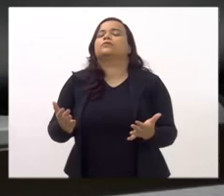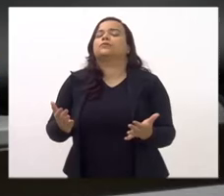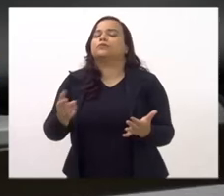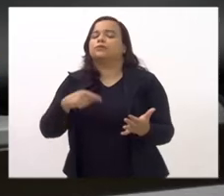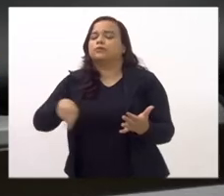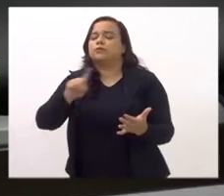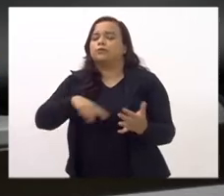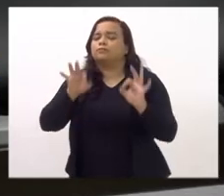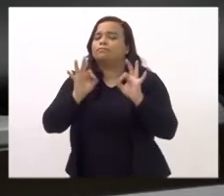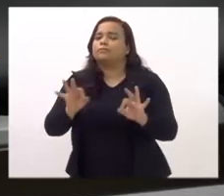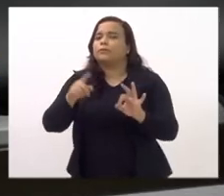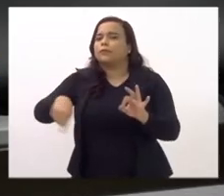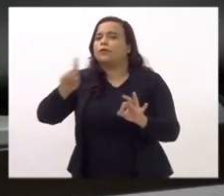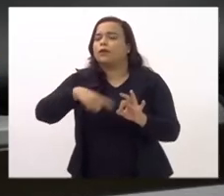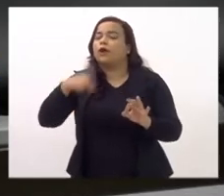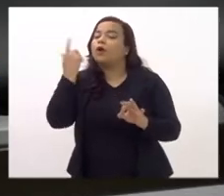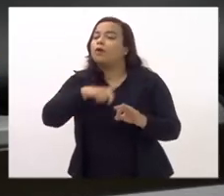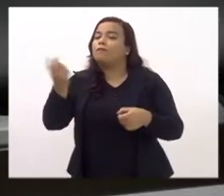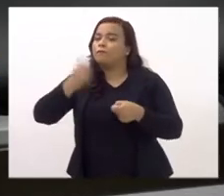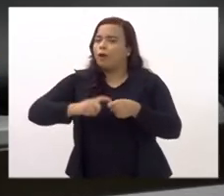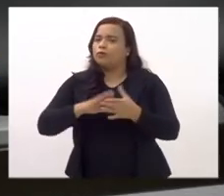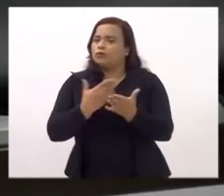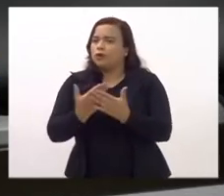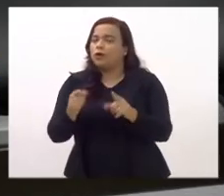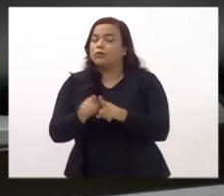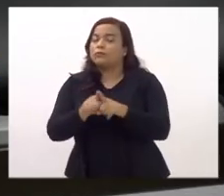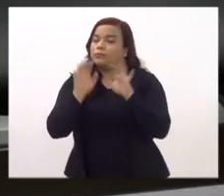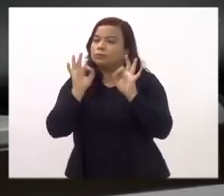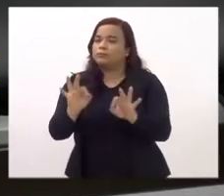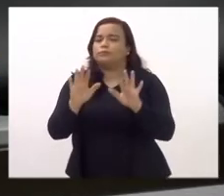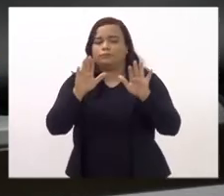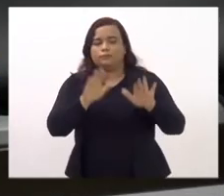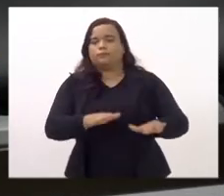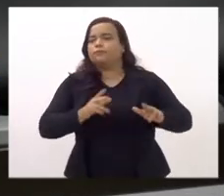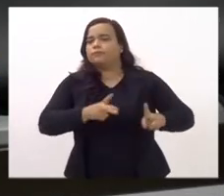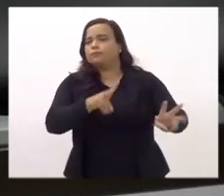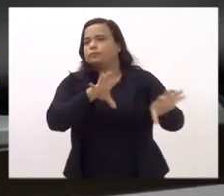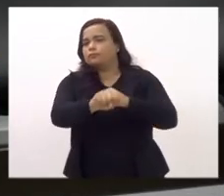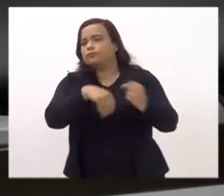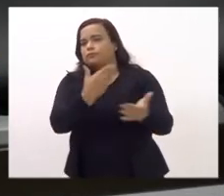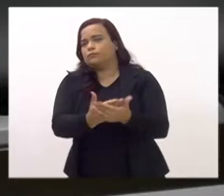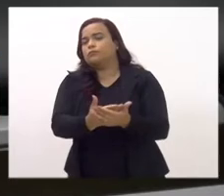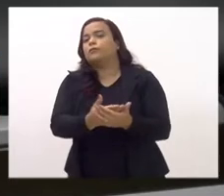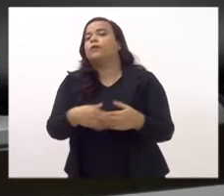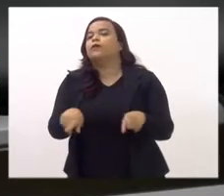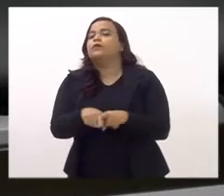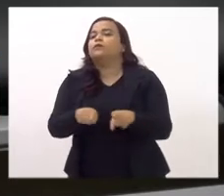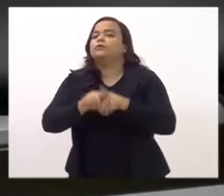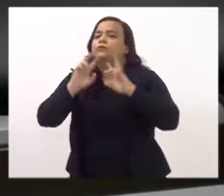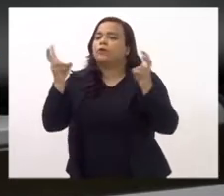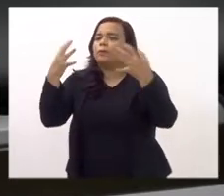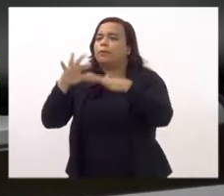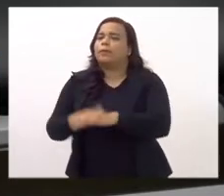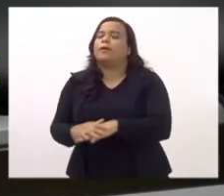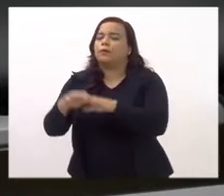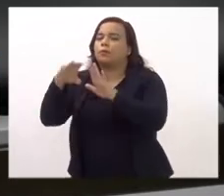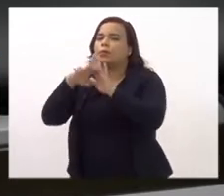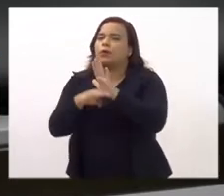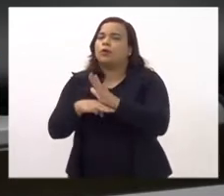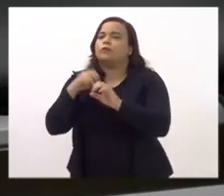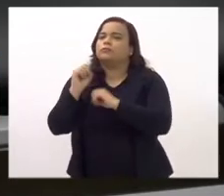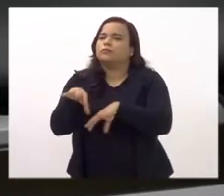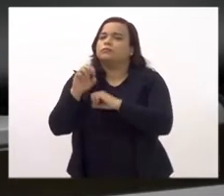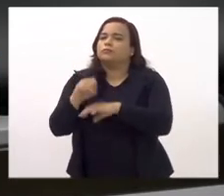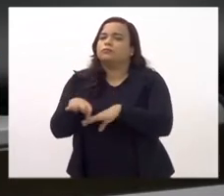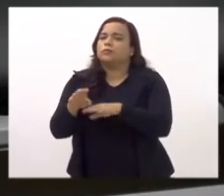escola, né? E aí eu não podia deixar de falar aqui também sobre o desmonte do Programa Nacional de Assistência Estudantil através do governo Bolsonaro, né?